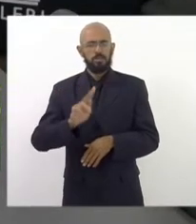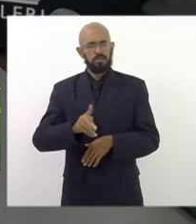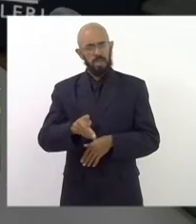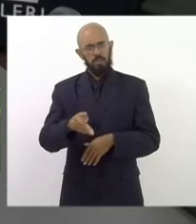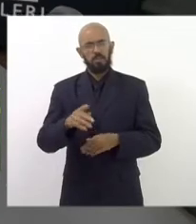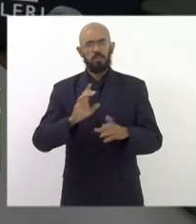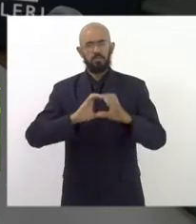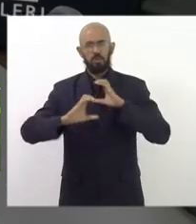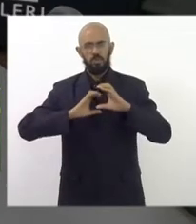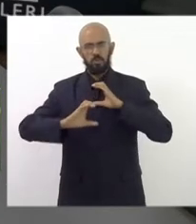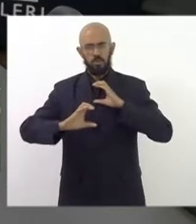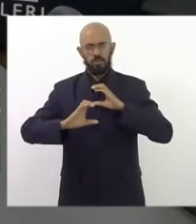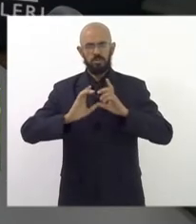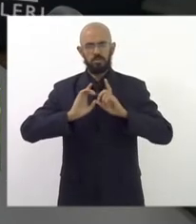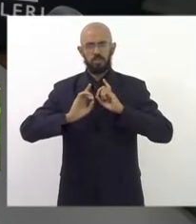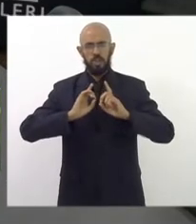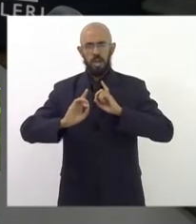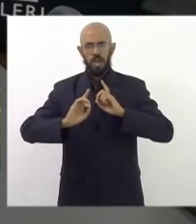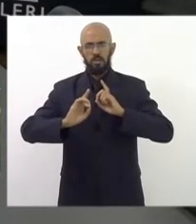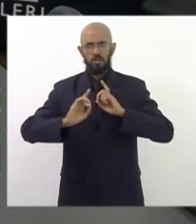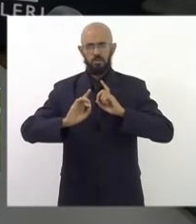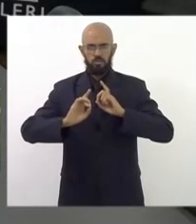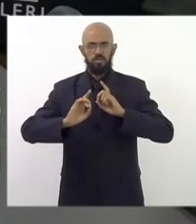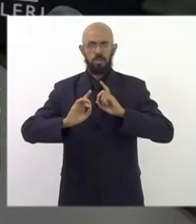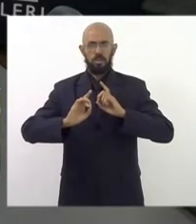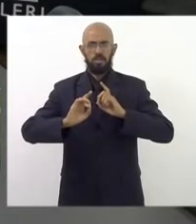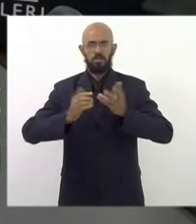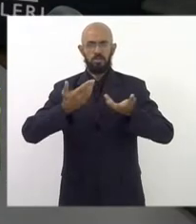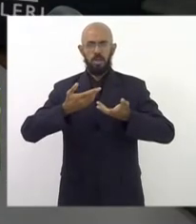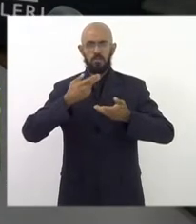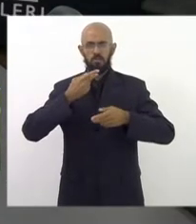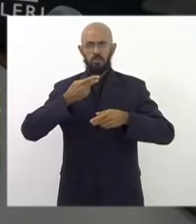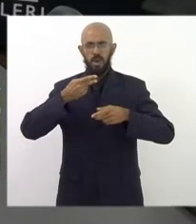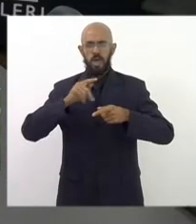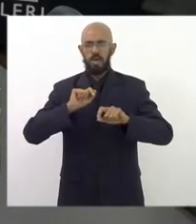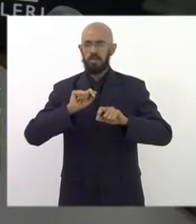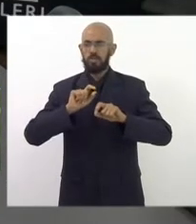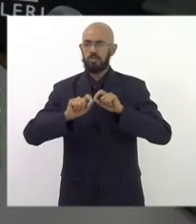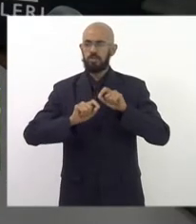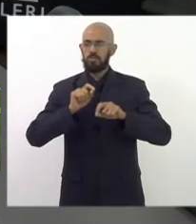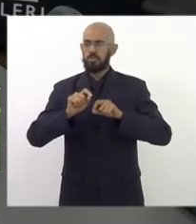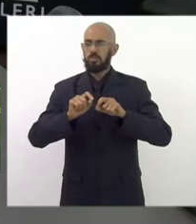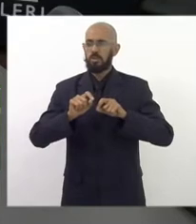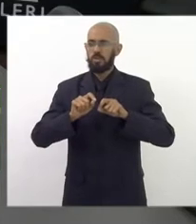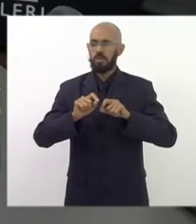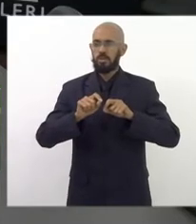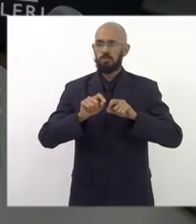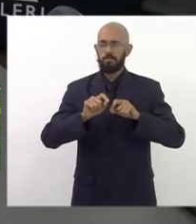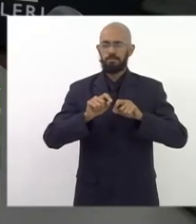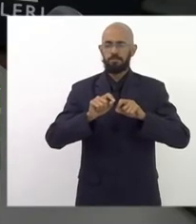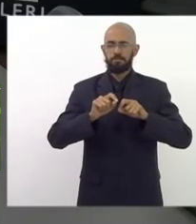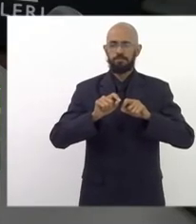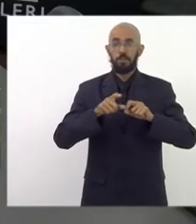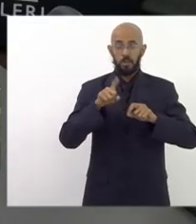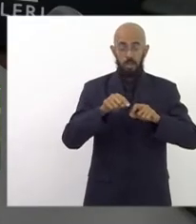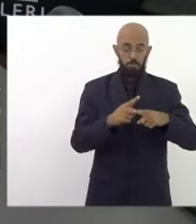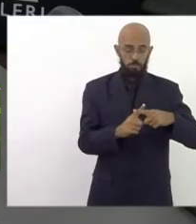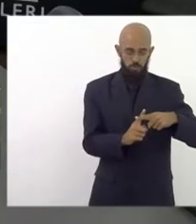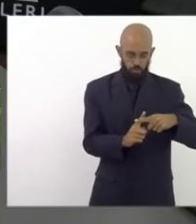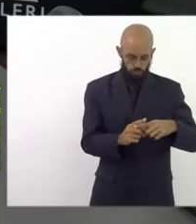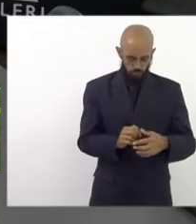para conversar, para dialogar, para debater. Então, quero registrar isso de forma muito, muito positiva,